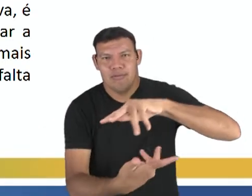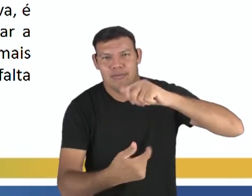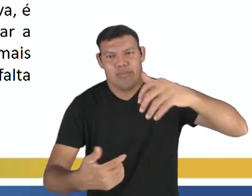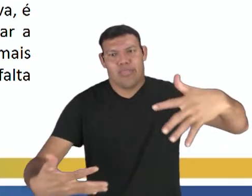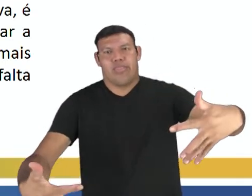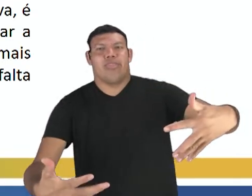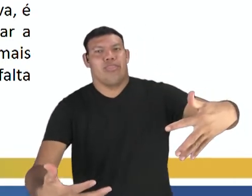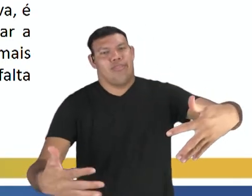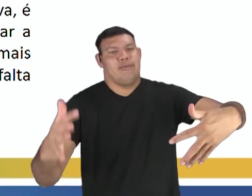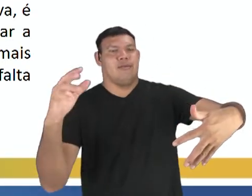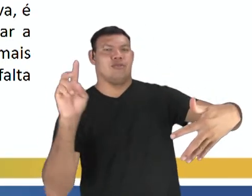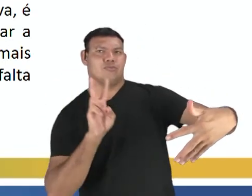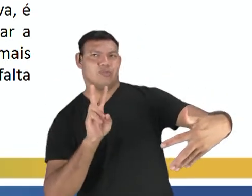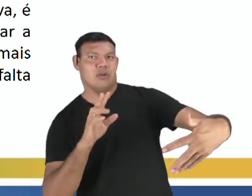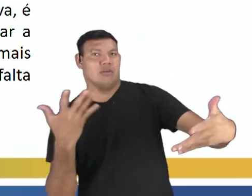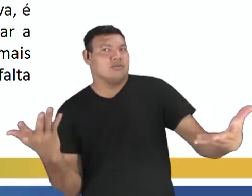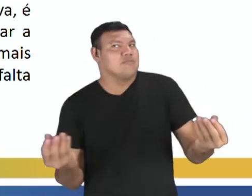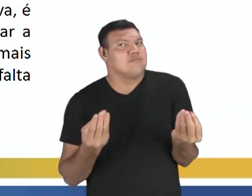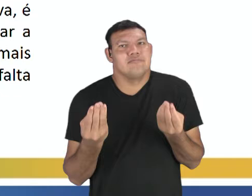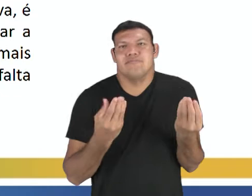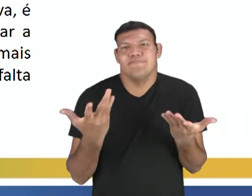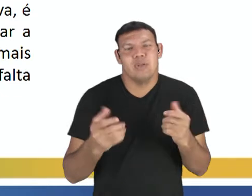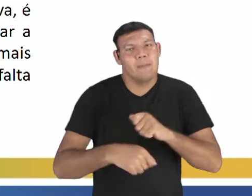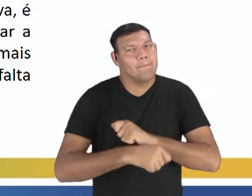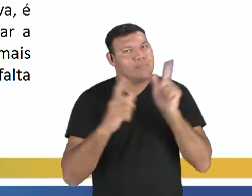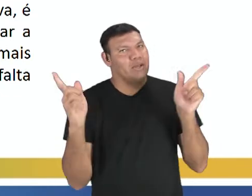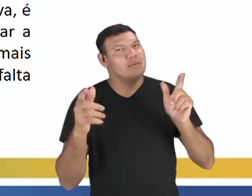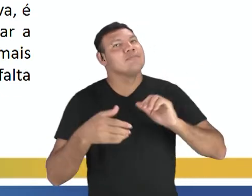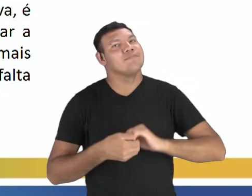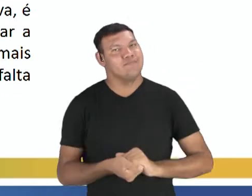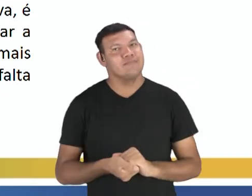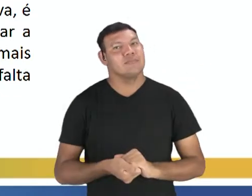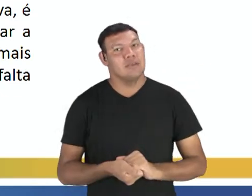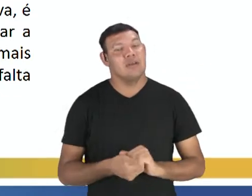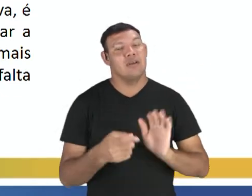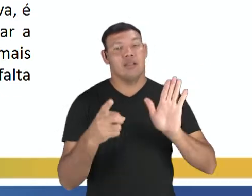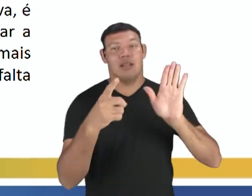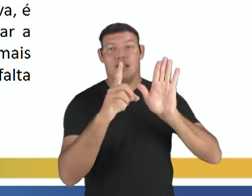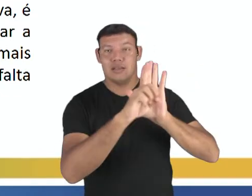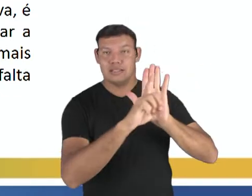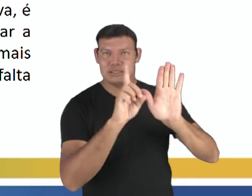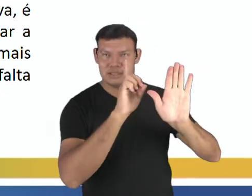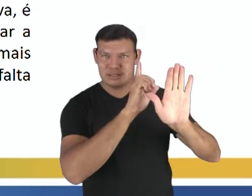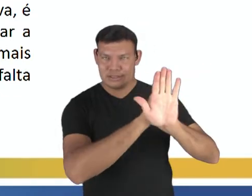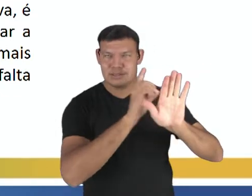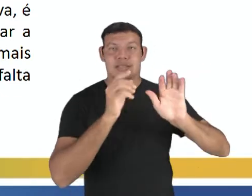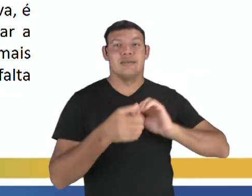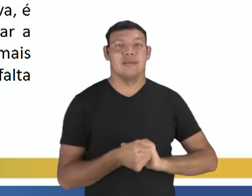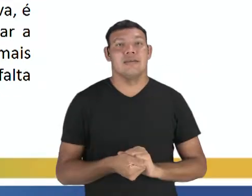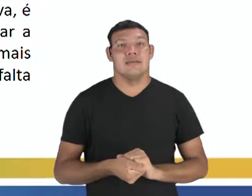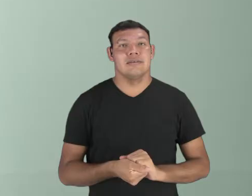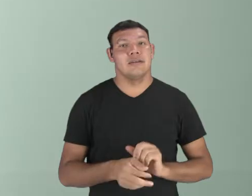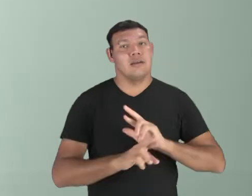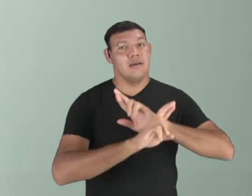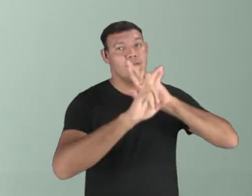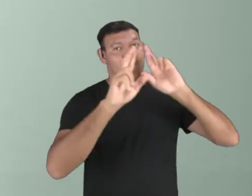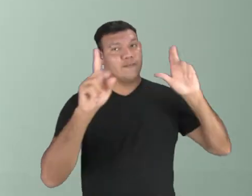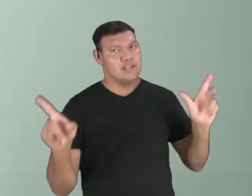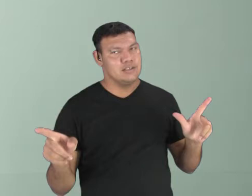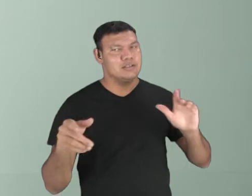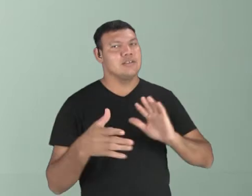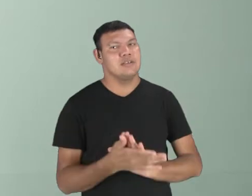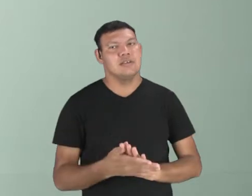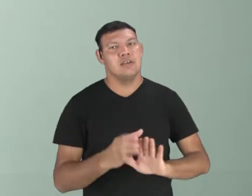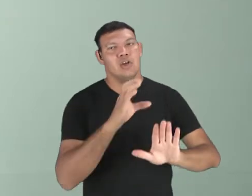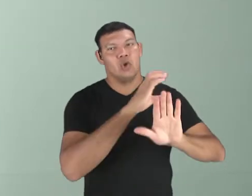se usarmos a linguagem conotativa, e vamos relembrar, dar uma pausa rapidinho só para relembrar a diferença entre